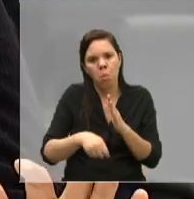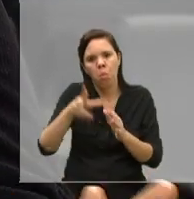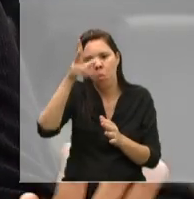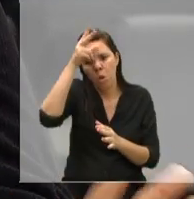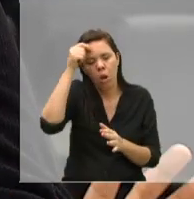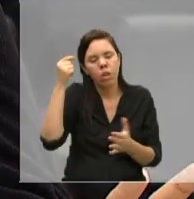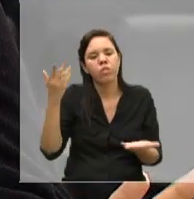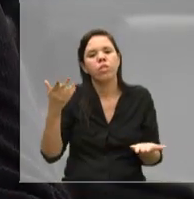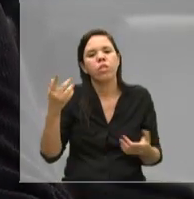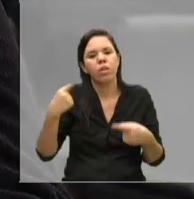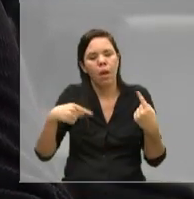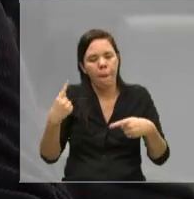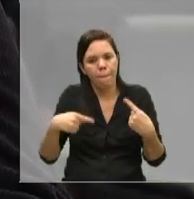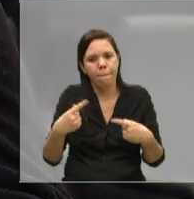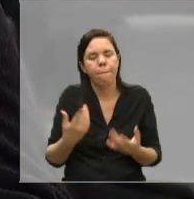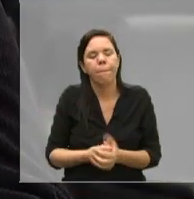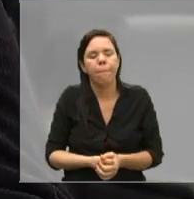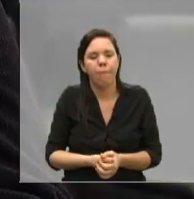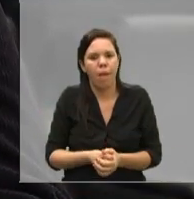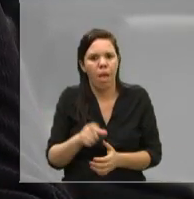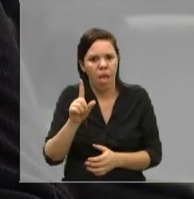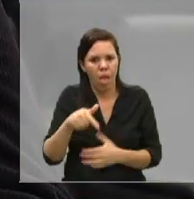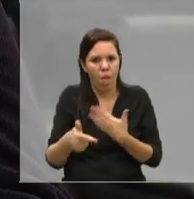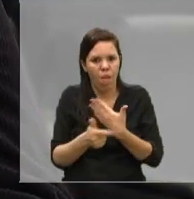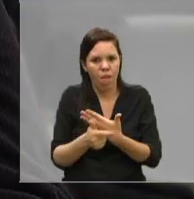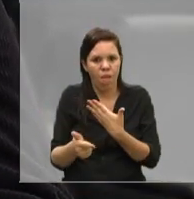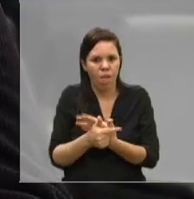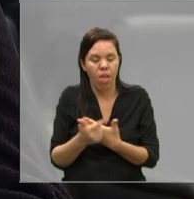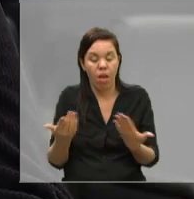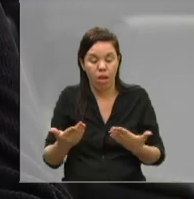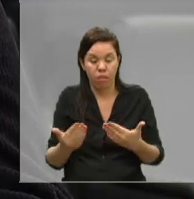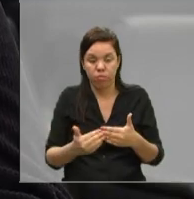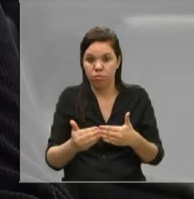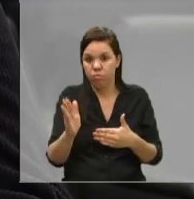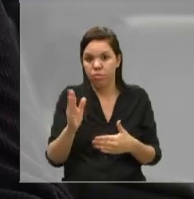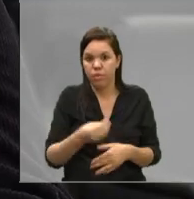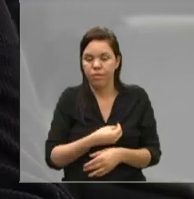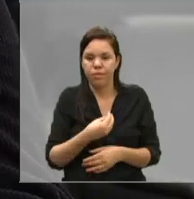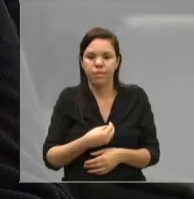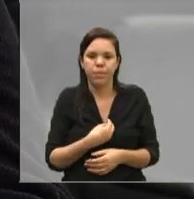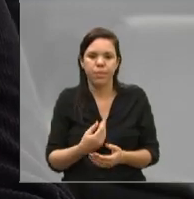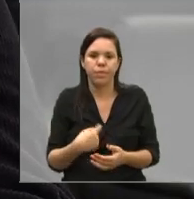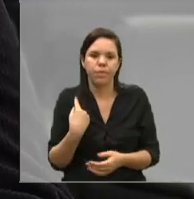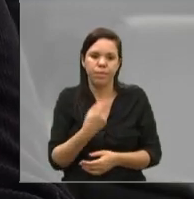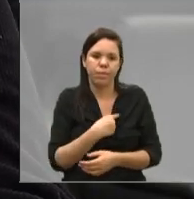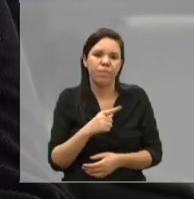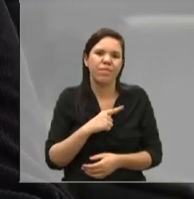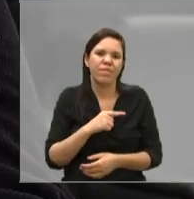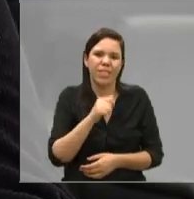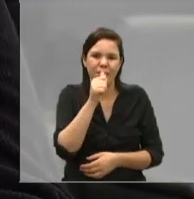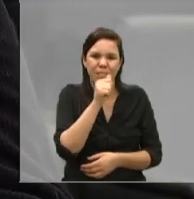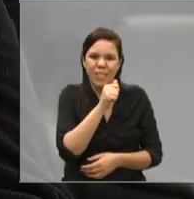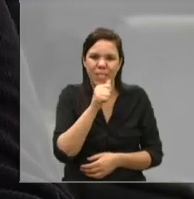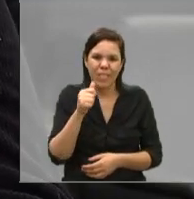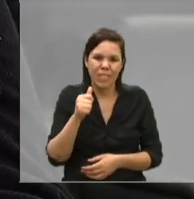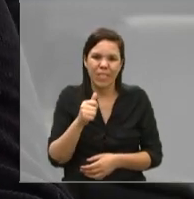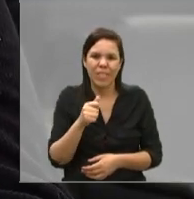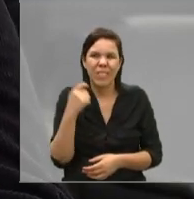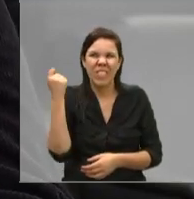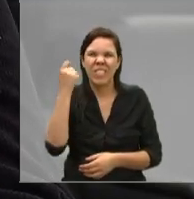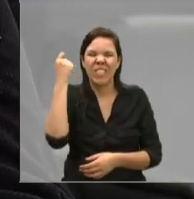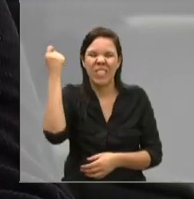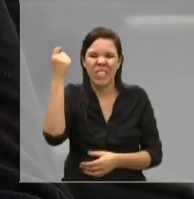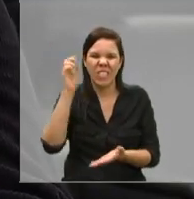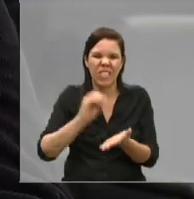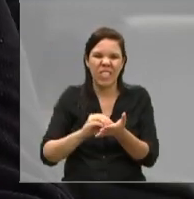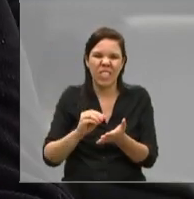que essa seja uma das grandes tarefas do momento que a gente está vivendo. A gente está numa crise grave no Brasil e